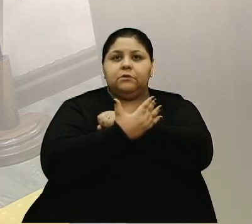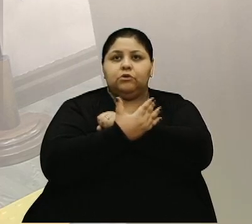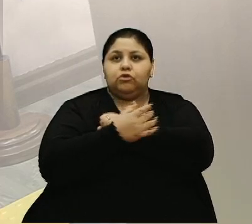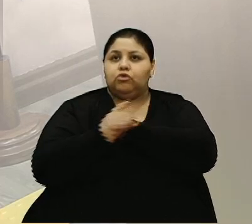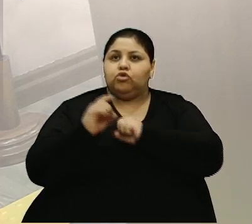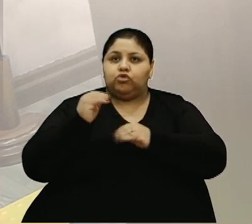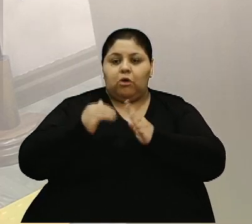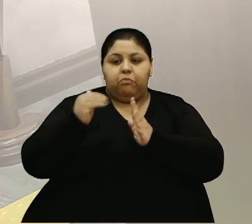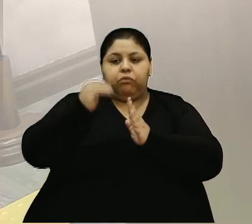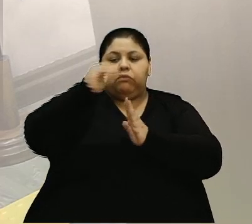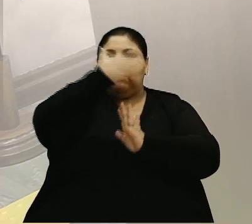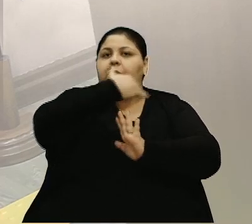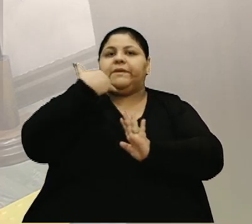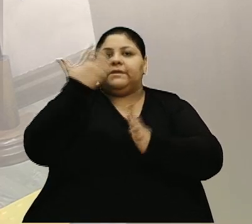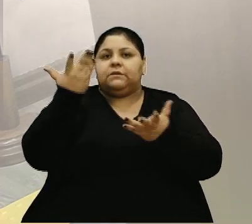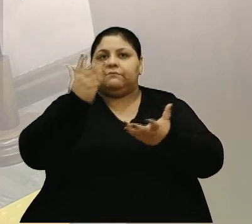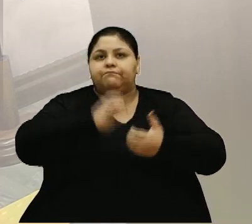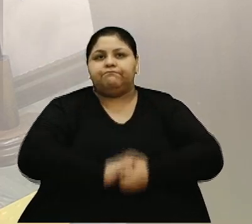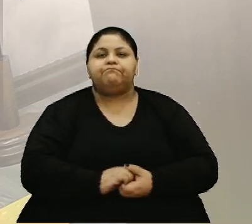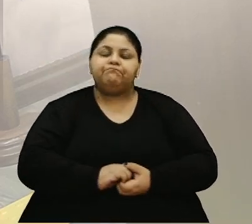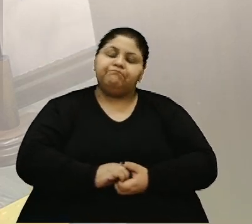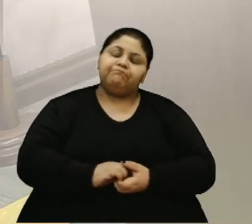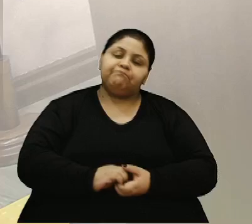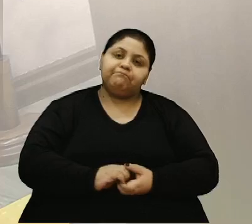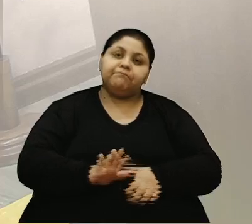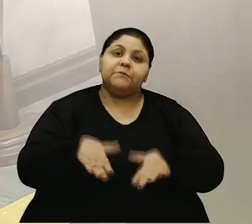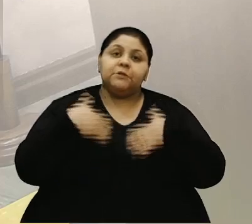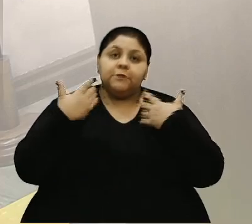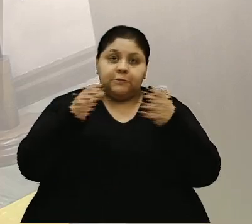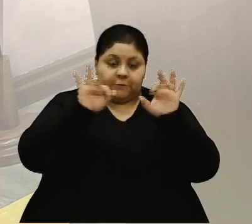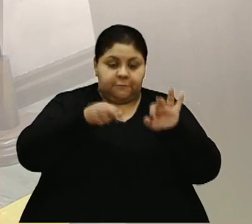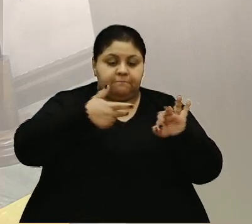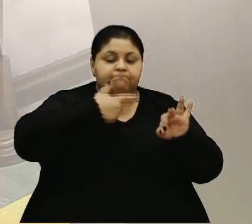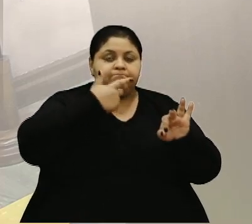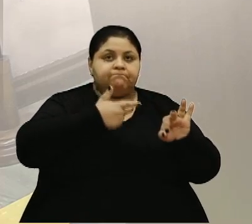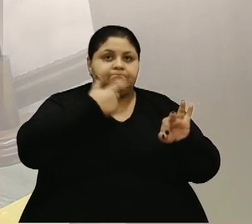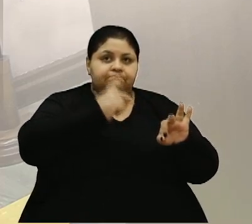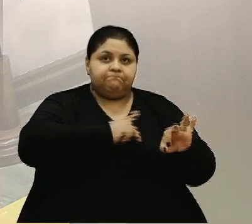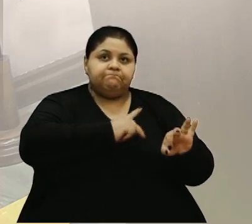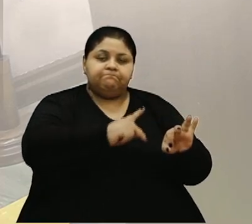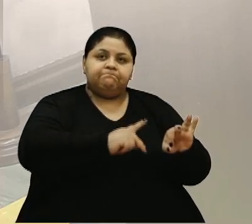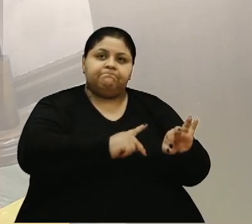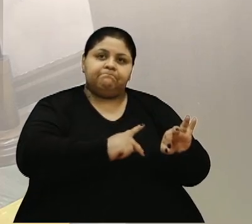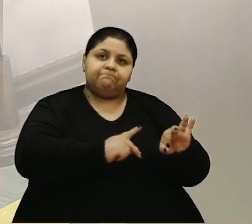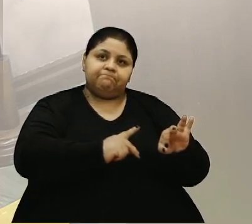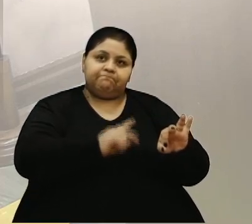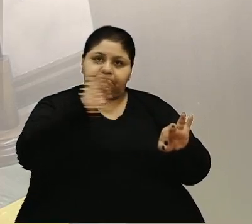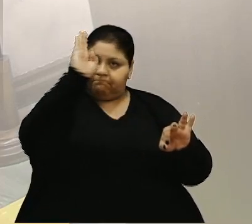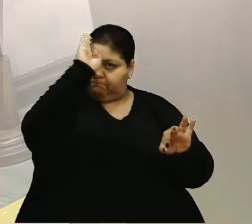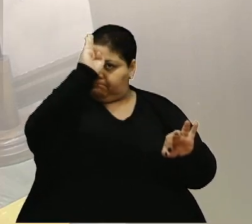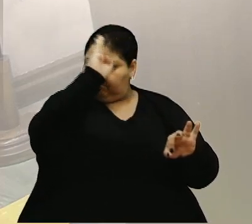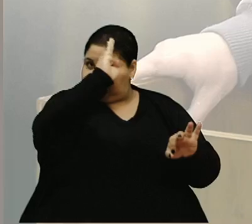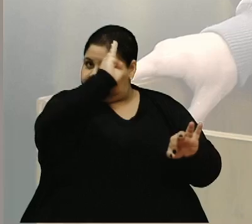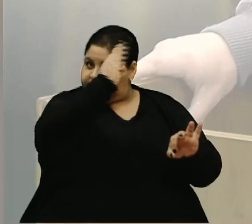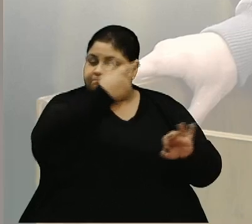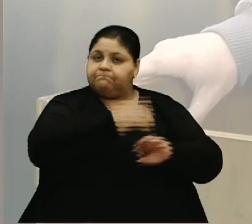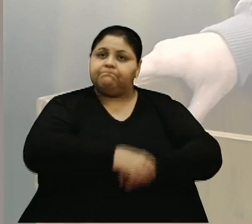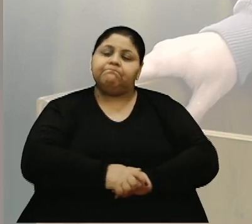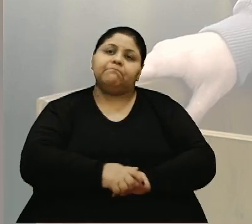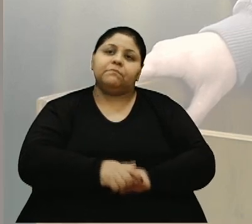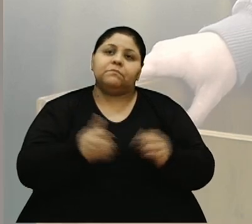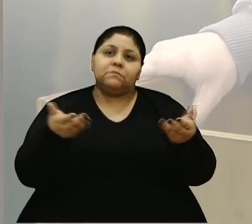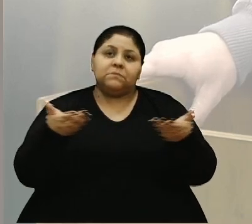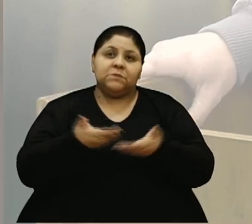os óbitos. Gente, ok. Então, assim, encerrando a minha fala, presidente Bressan, estamos